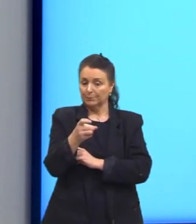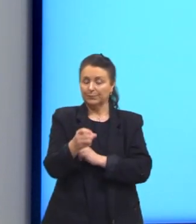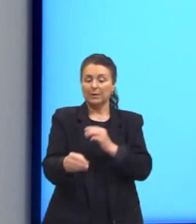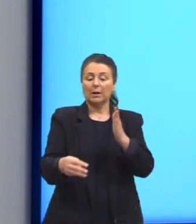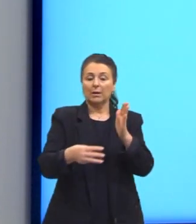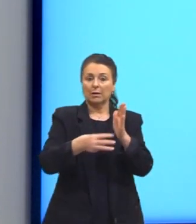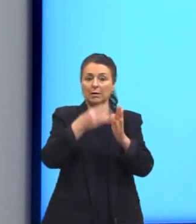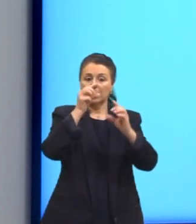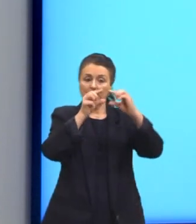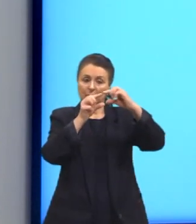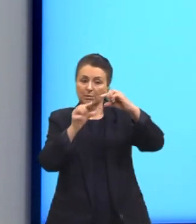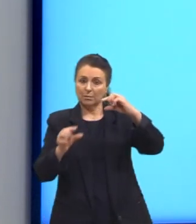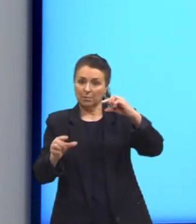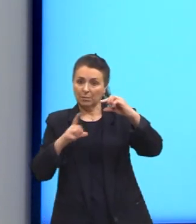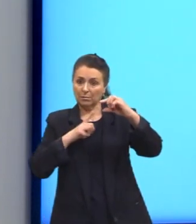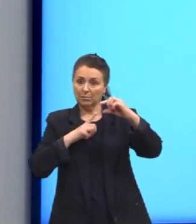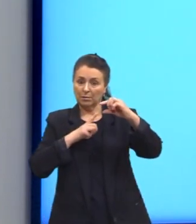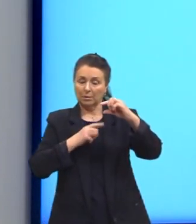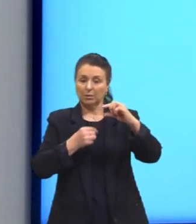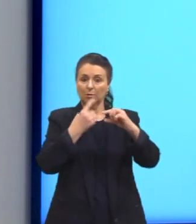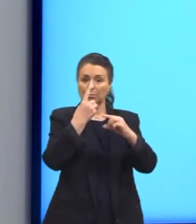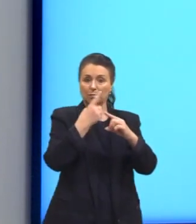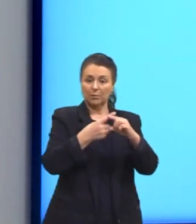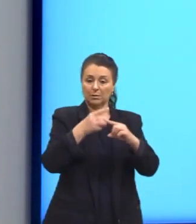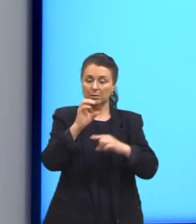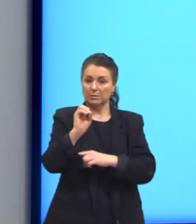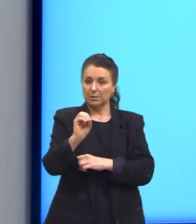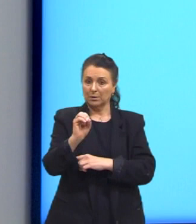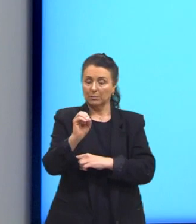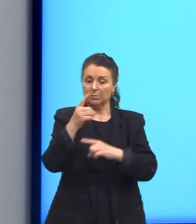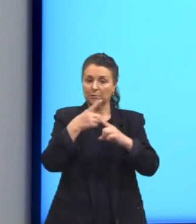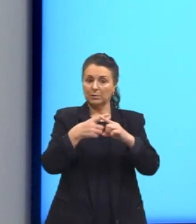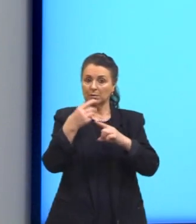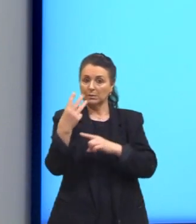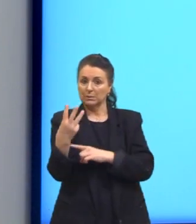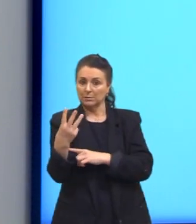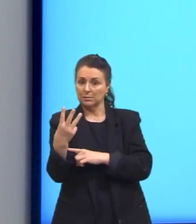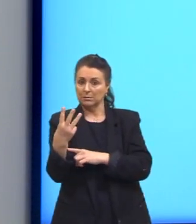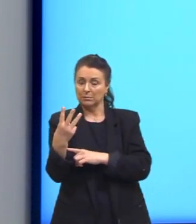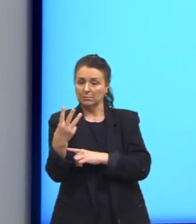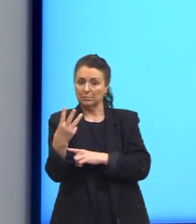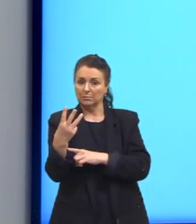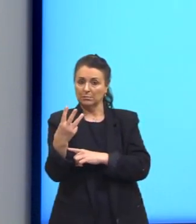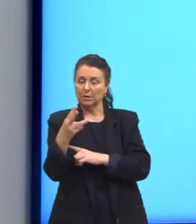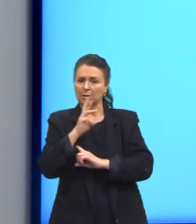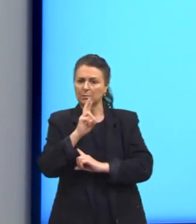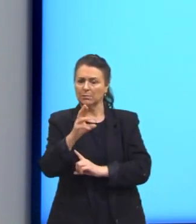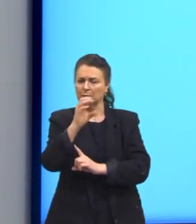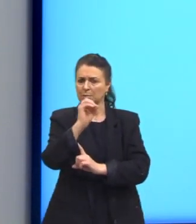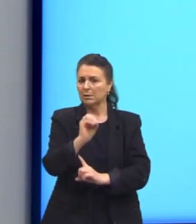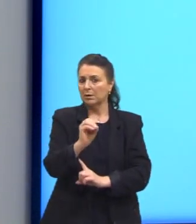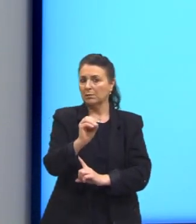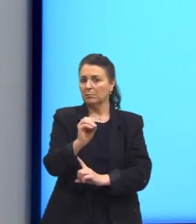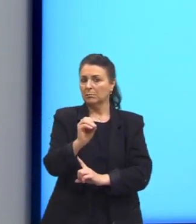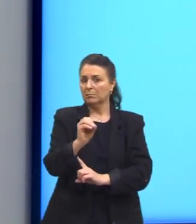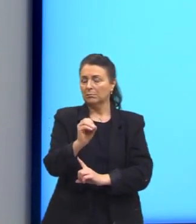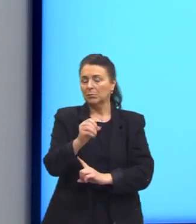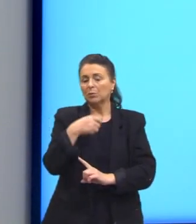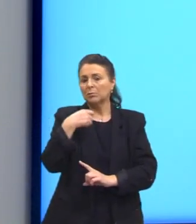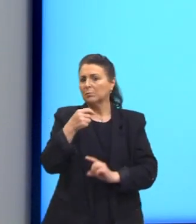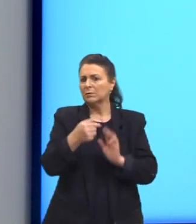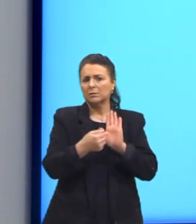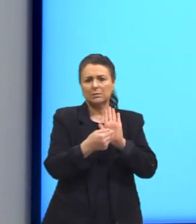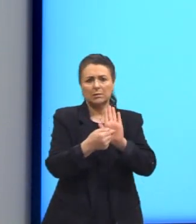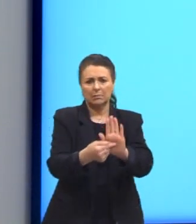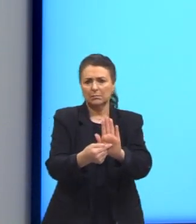terceira diagonal, nós teríamos 1 vezes 0 vezes 3. Como dá zero, eu não preciso nem representar ali o zero,